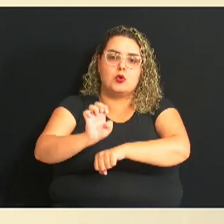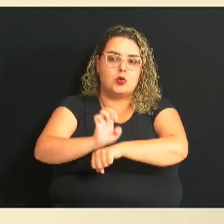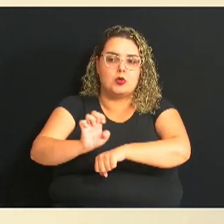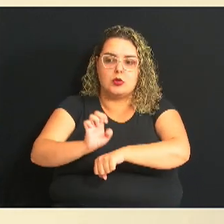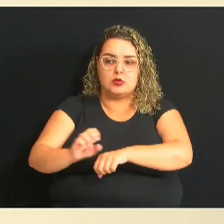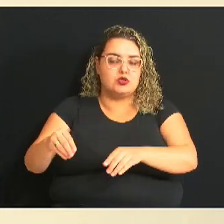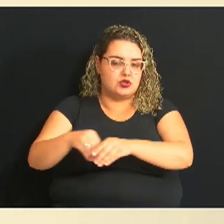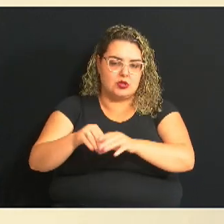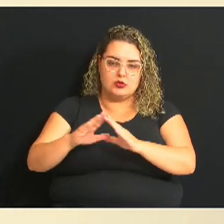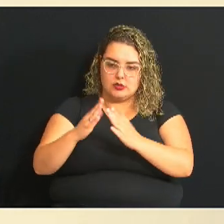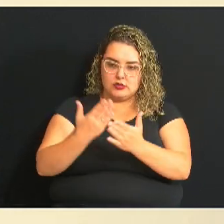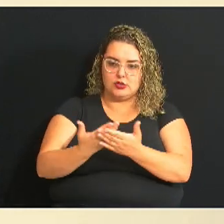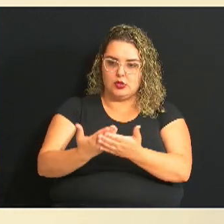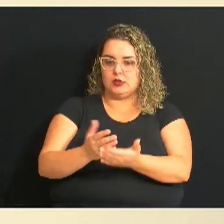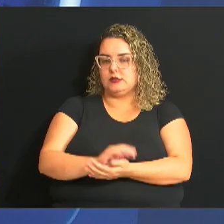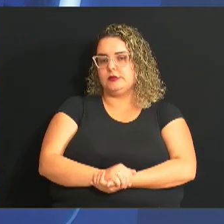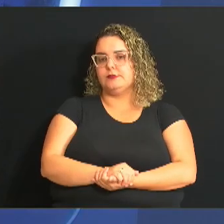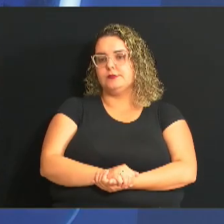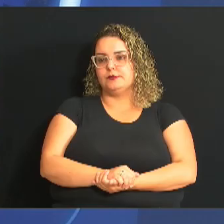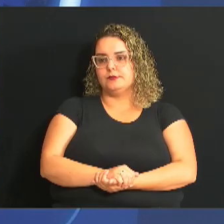escolas.